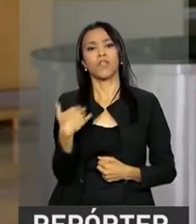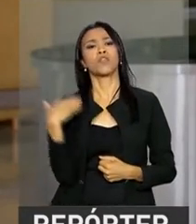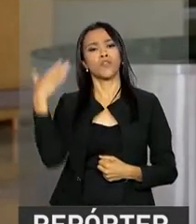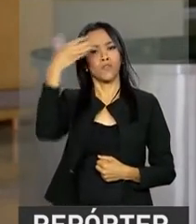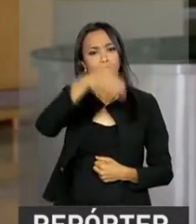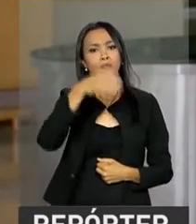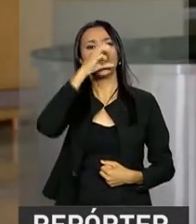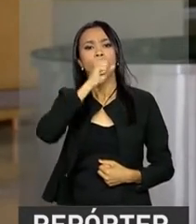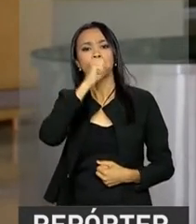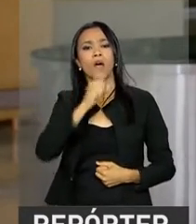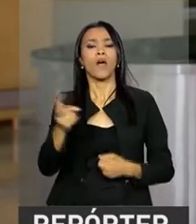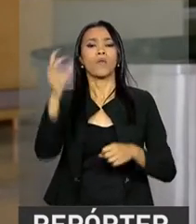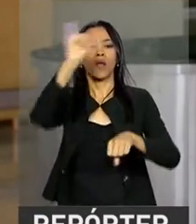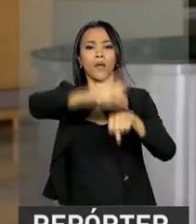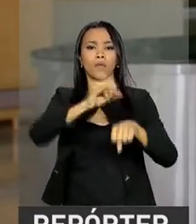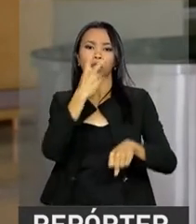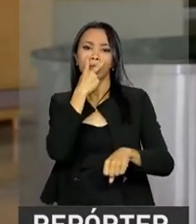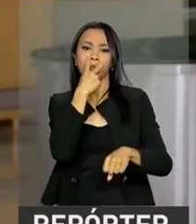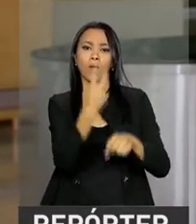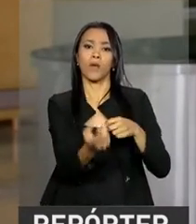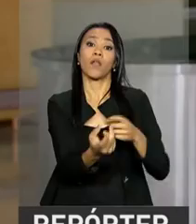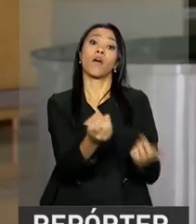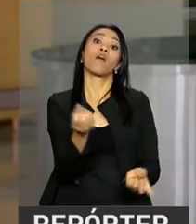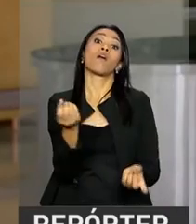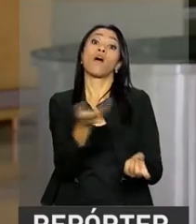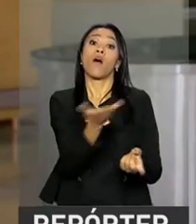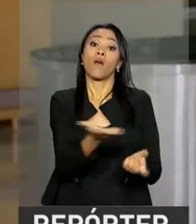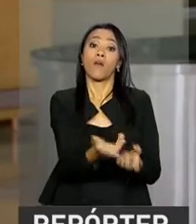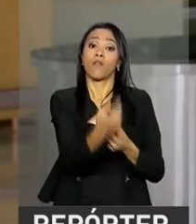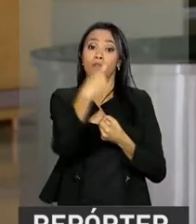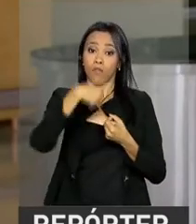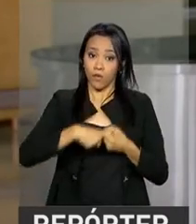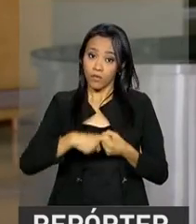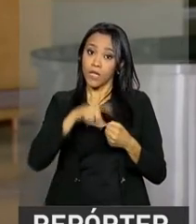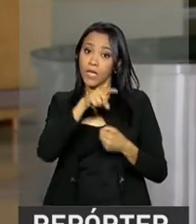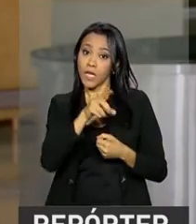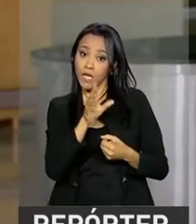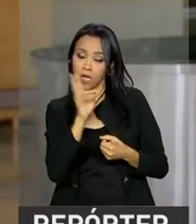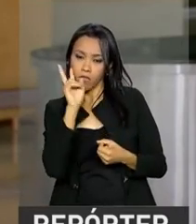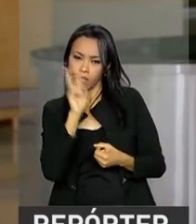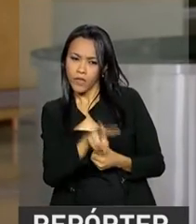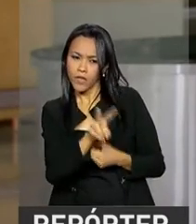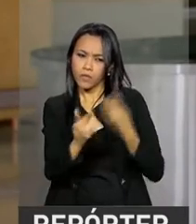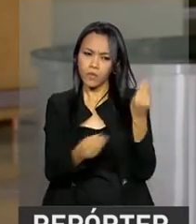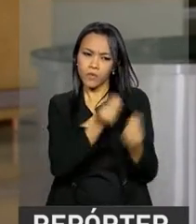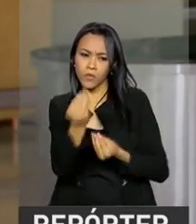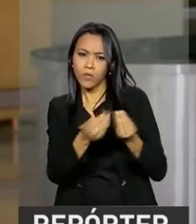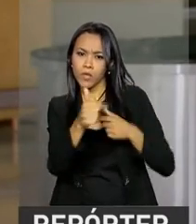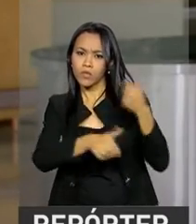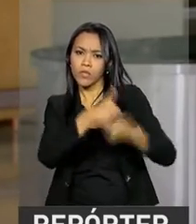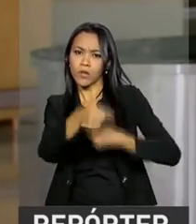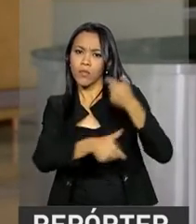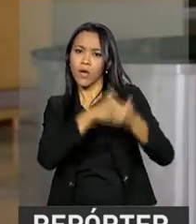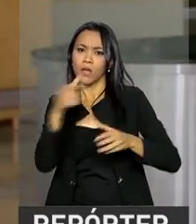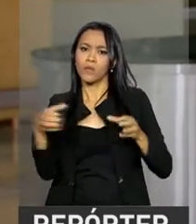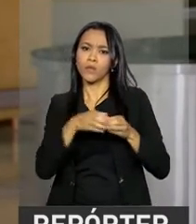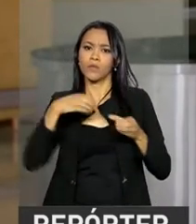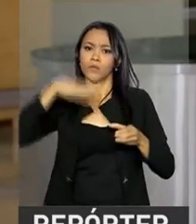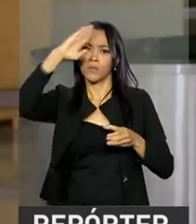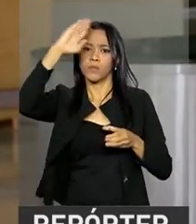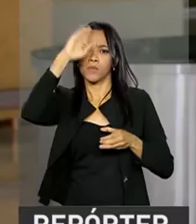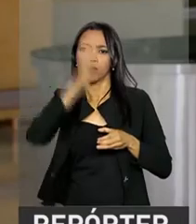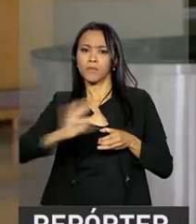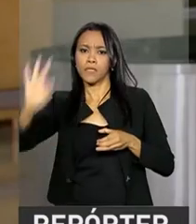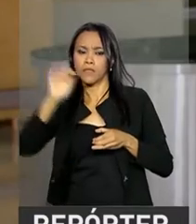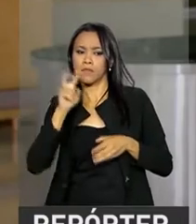retorna hoje à capital do espírito santo levy vai acompanhar os trabalhos da força nacional e o desenrolar da situação